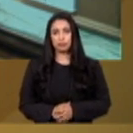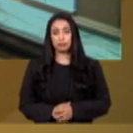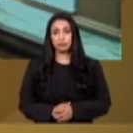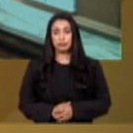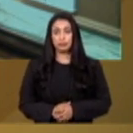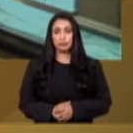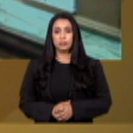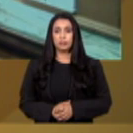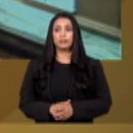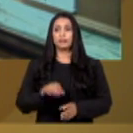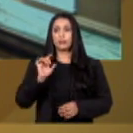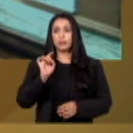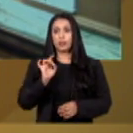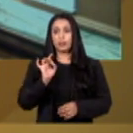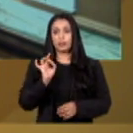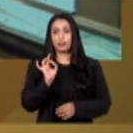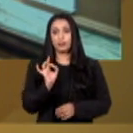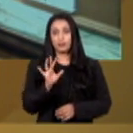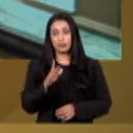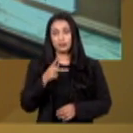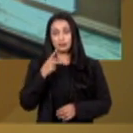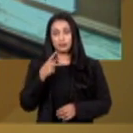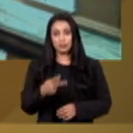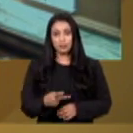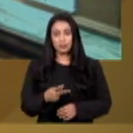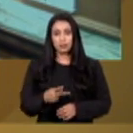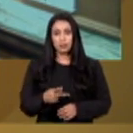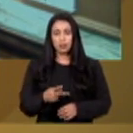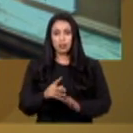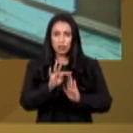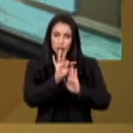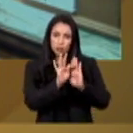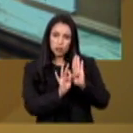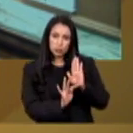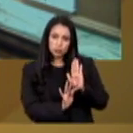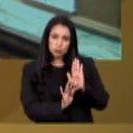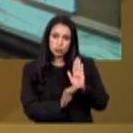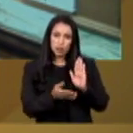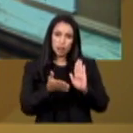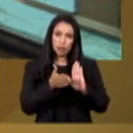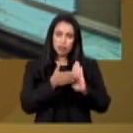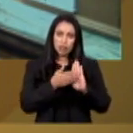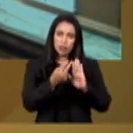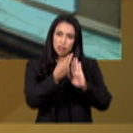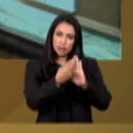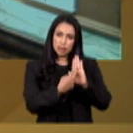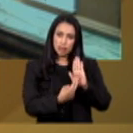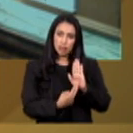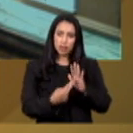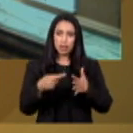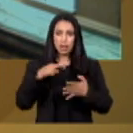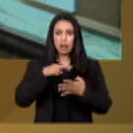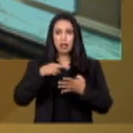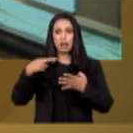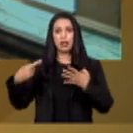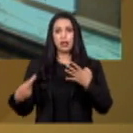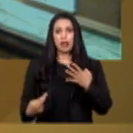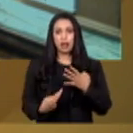apenas podem ser o resto é nesse relato